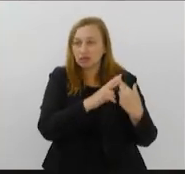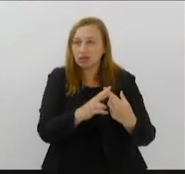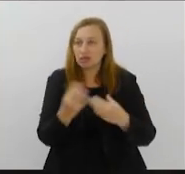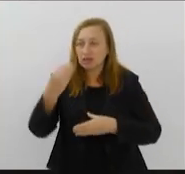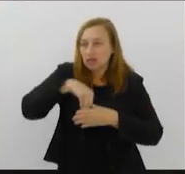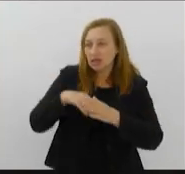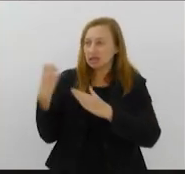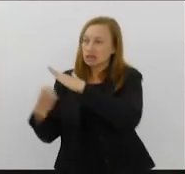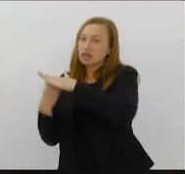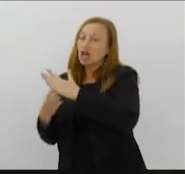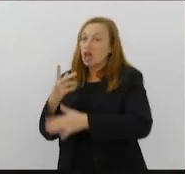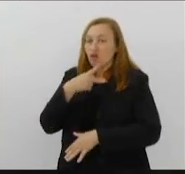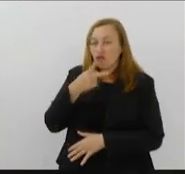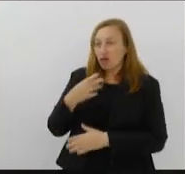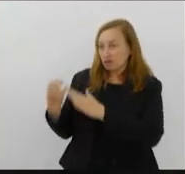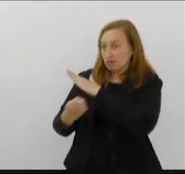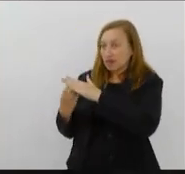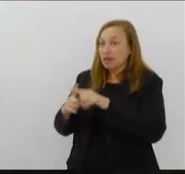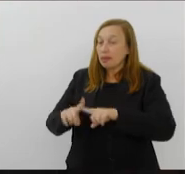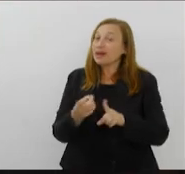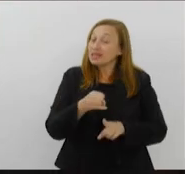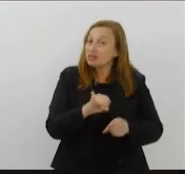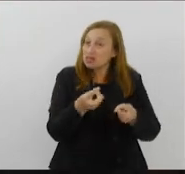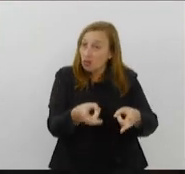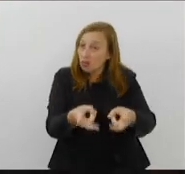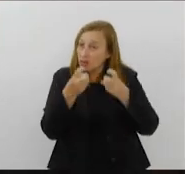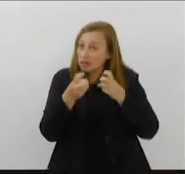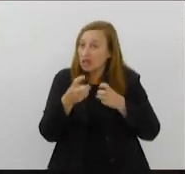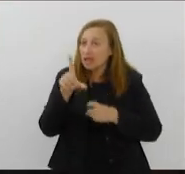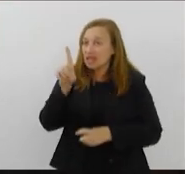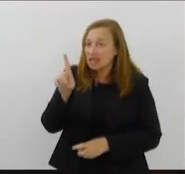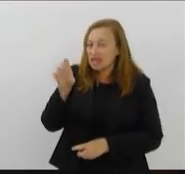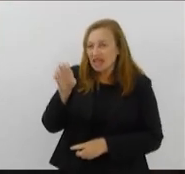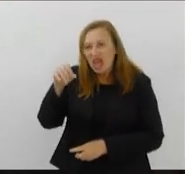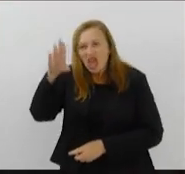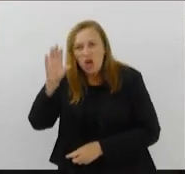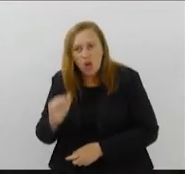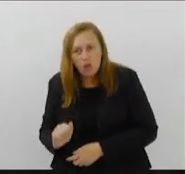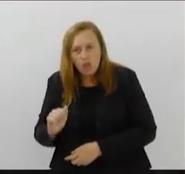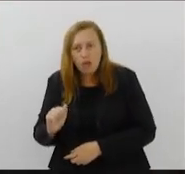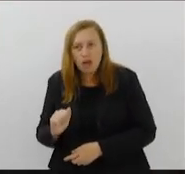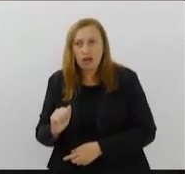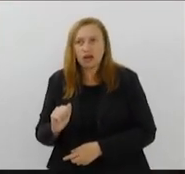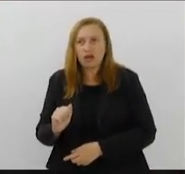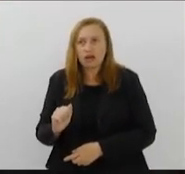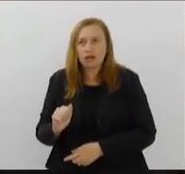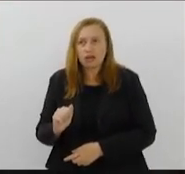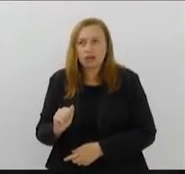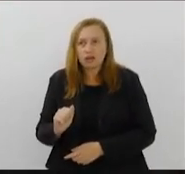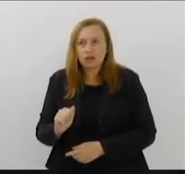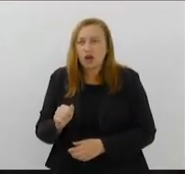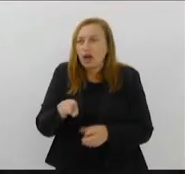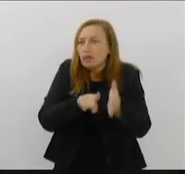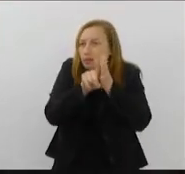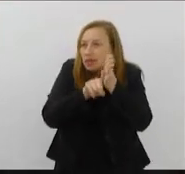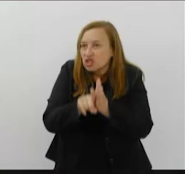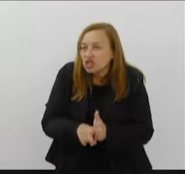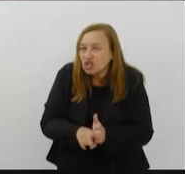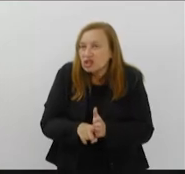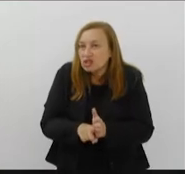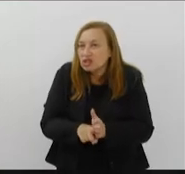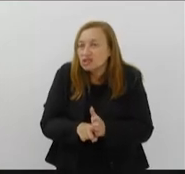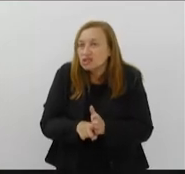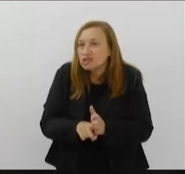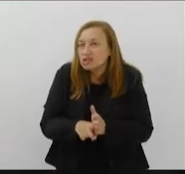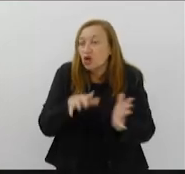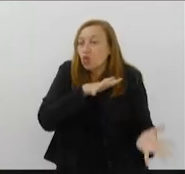que eu estou falando das empresas, porque se a gente pegar a pesquisa da Edelman, né, que é um baita pesquisa global, que avalia o